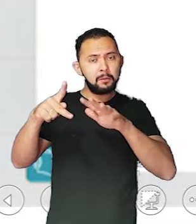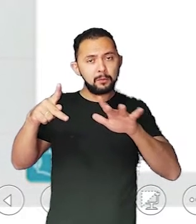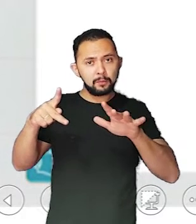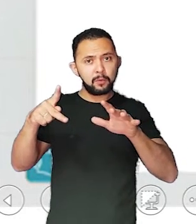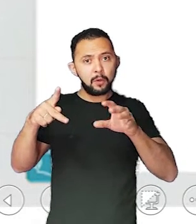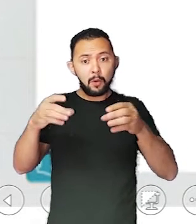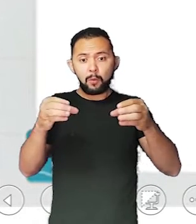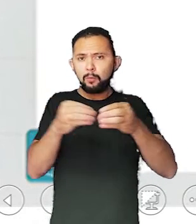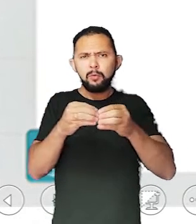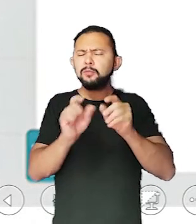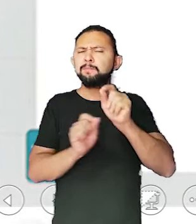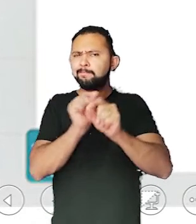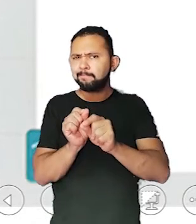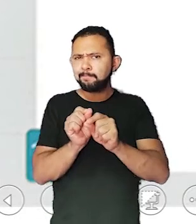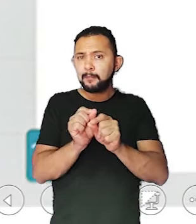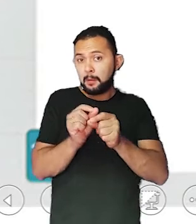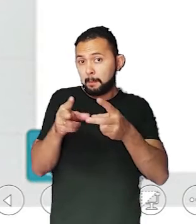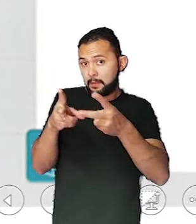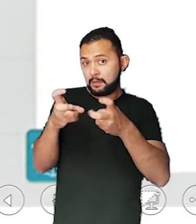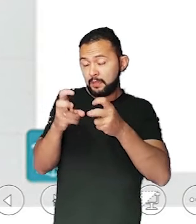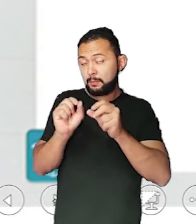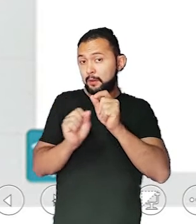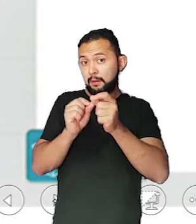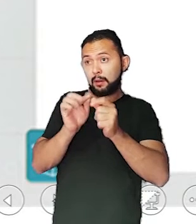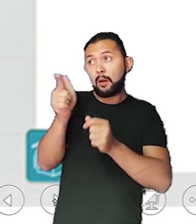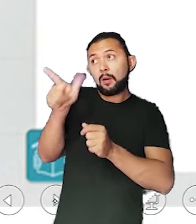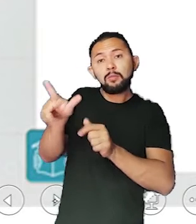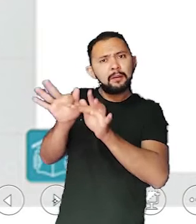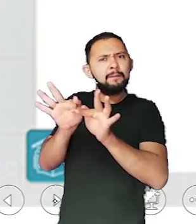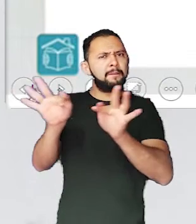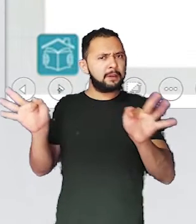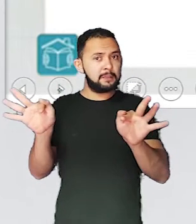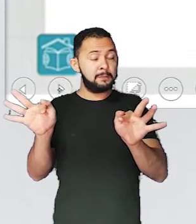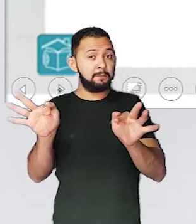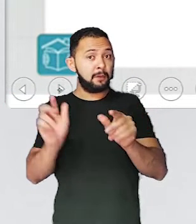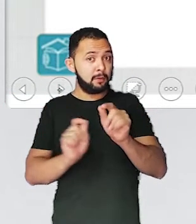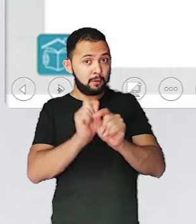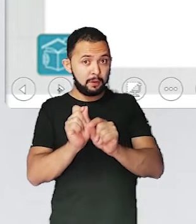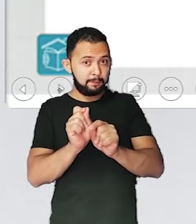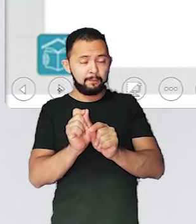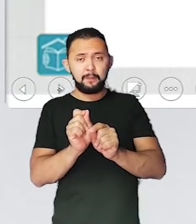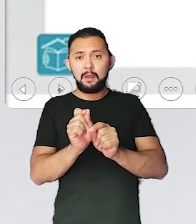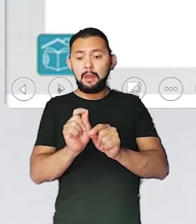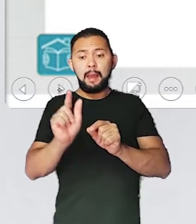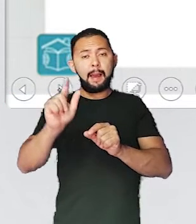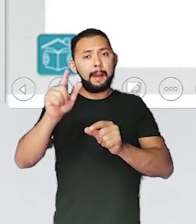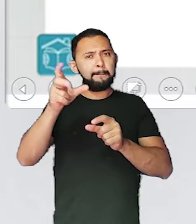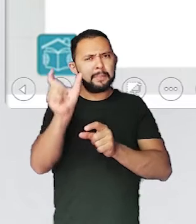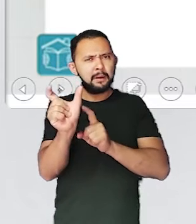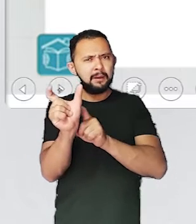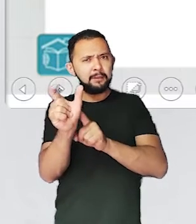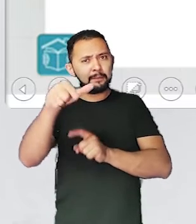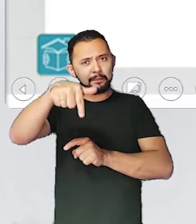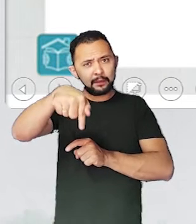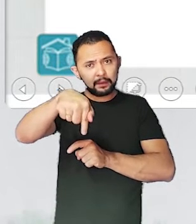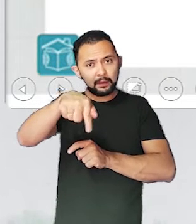Lembra daquele quezinho que eu coloquei lá no primeiro texto? Pois é, ele vai se repetir no período composto. Só que às vezes ele vai ter funções diferentes